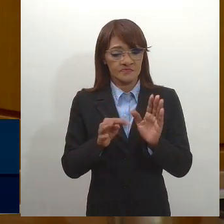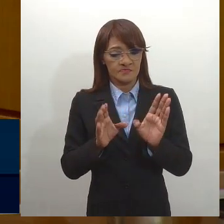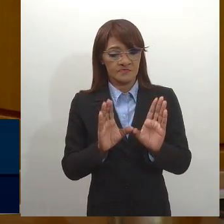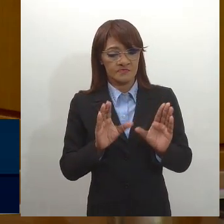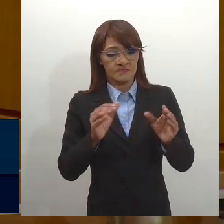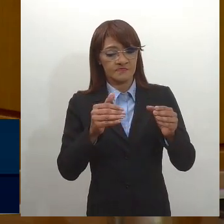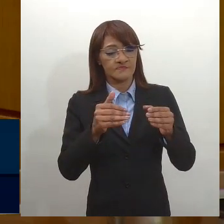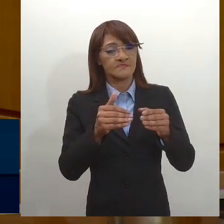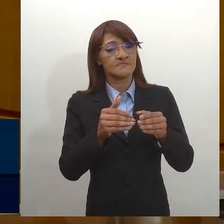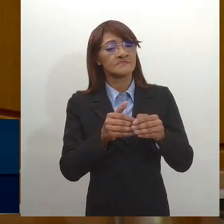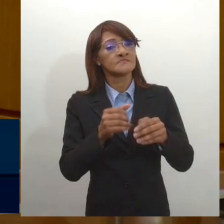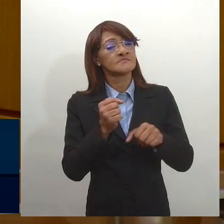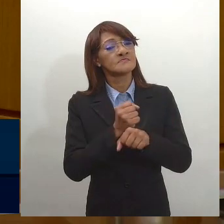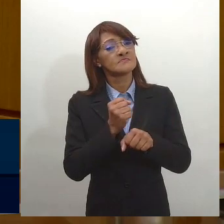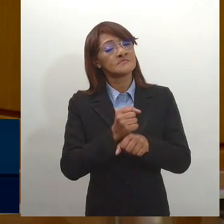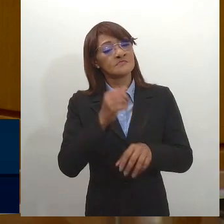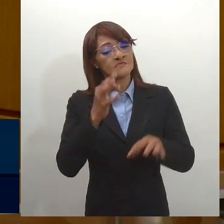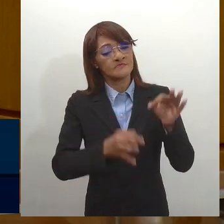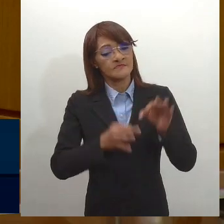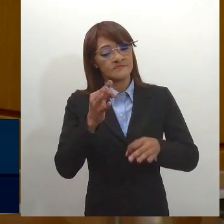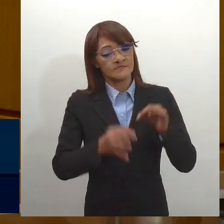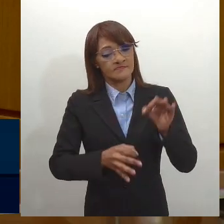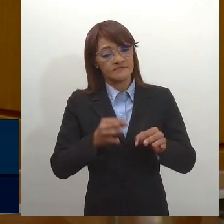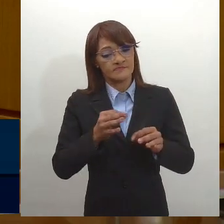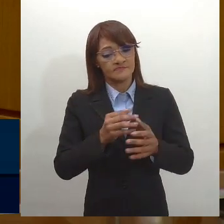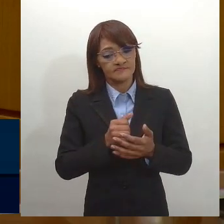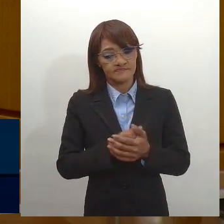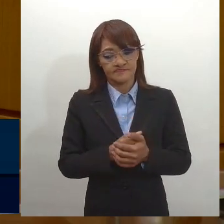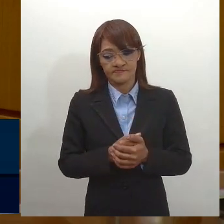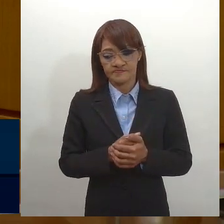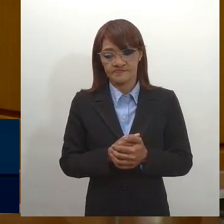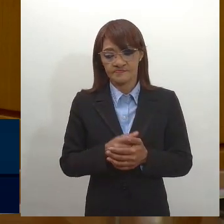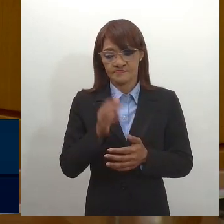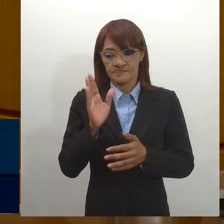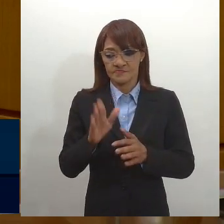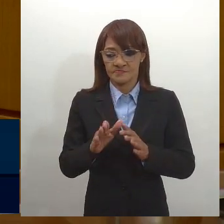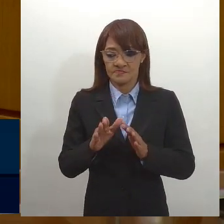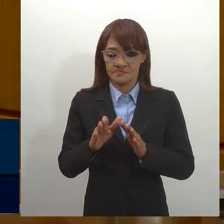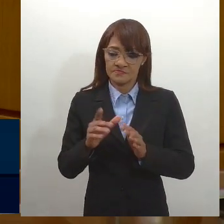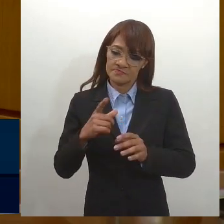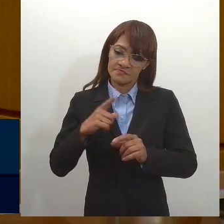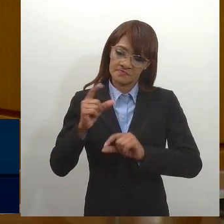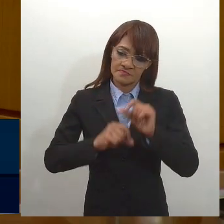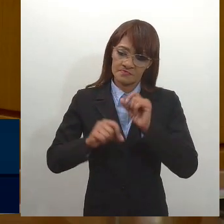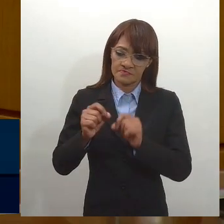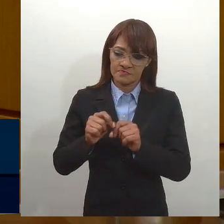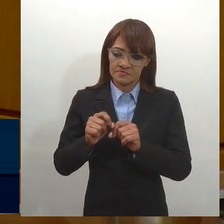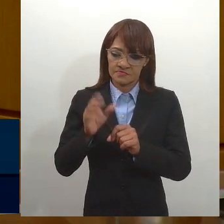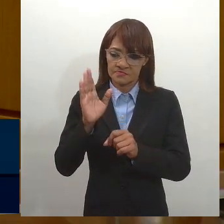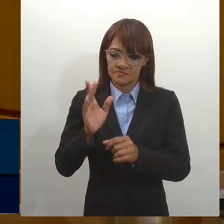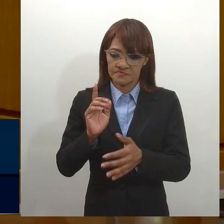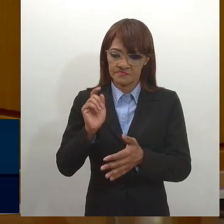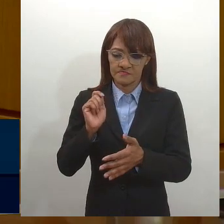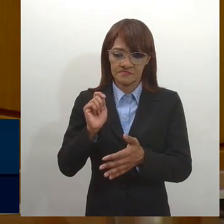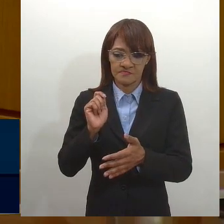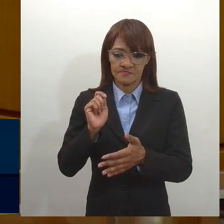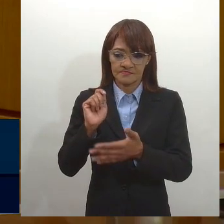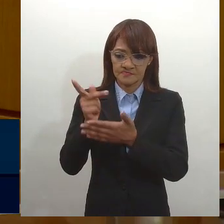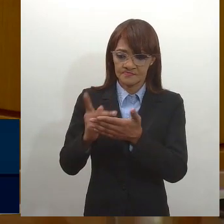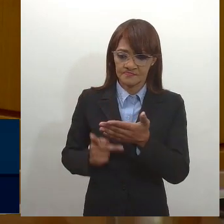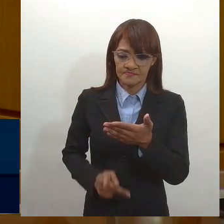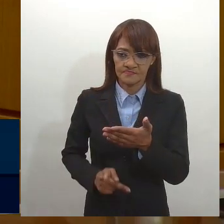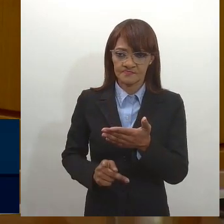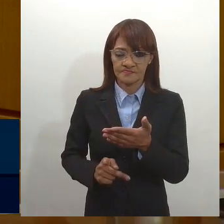no Senado. A tese do chamado marco temporal, defendida por